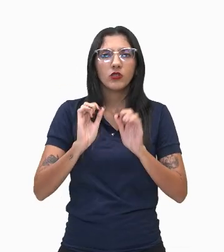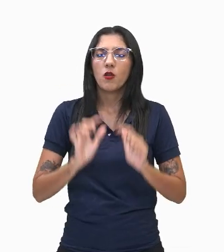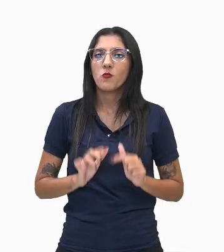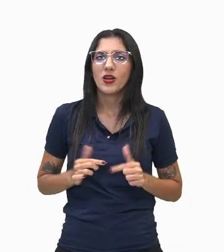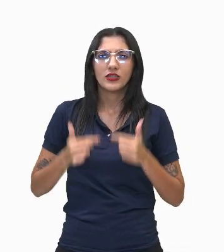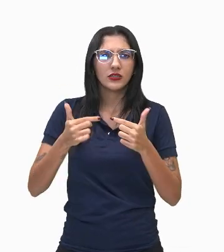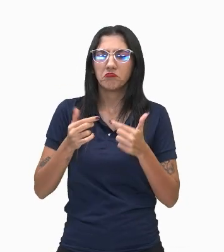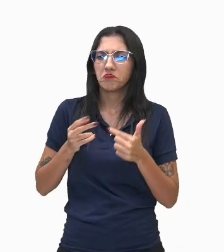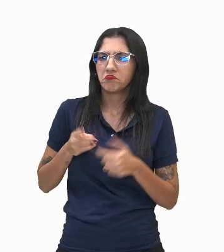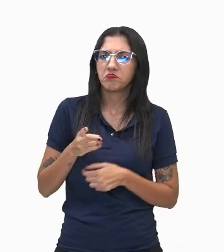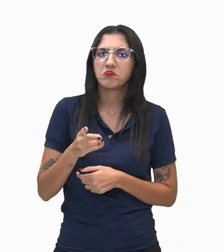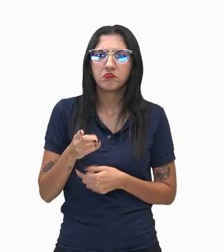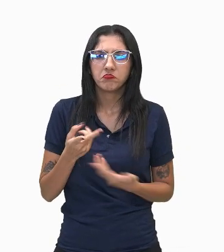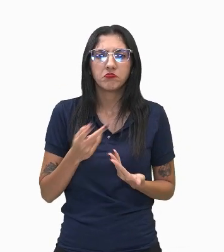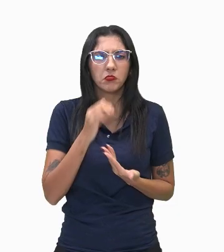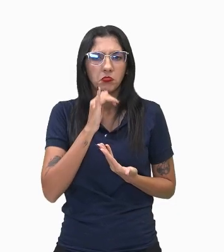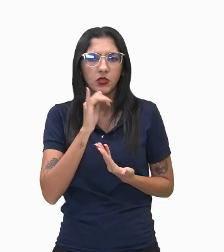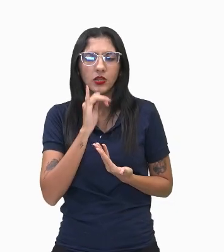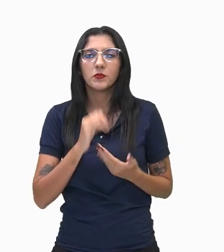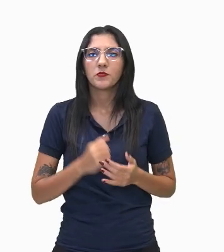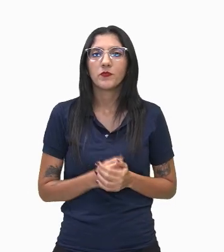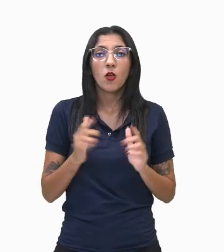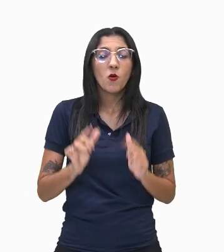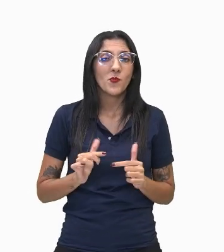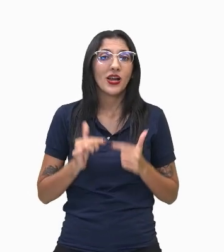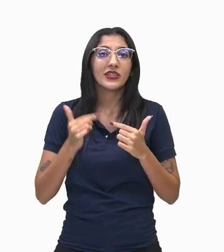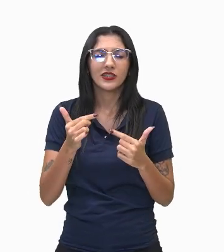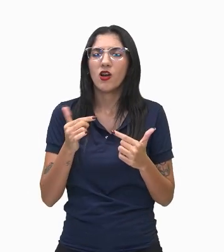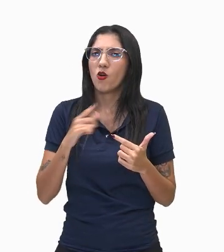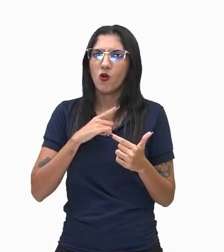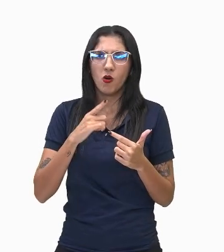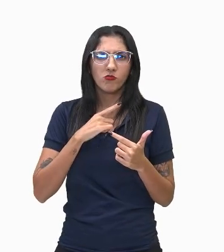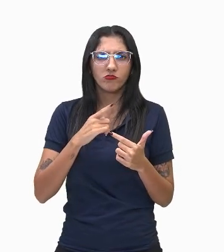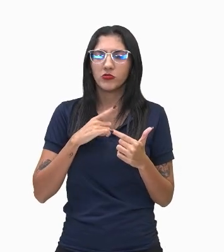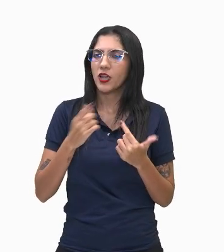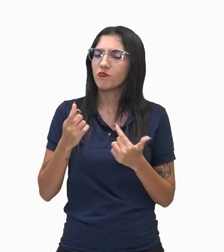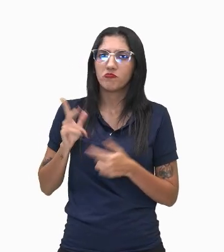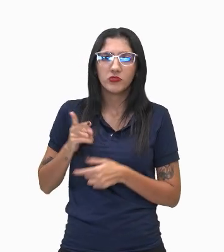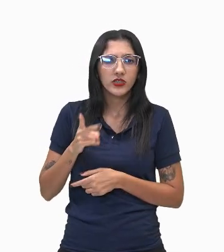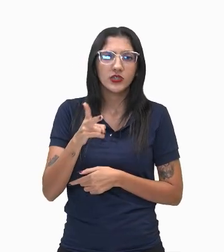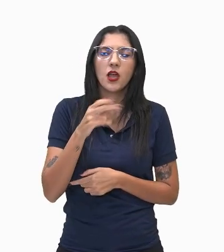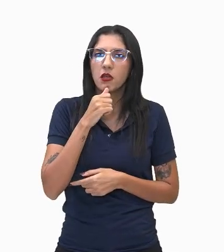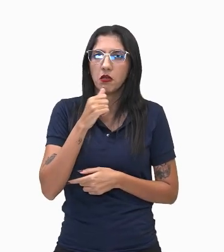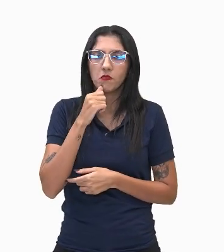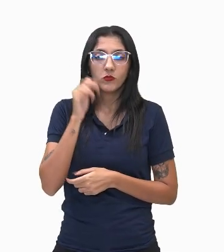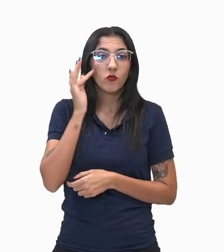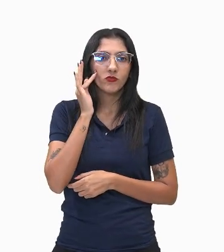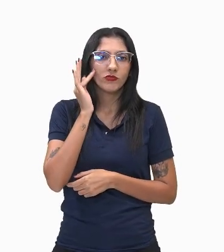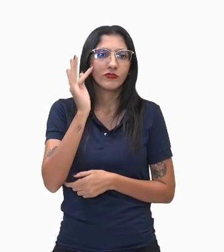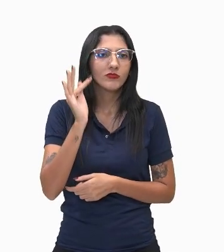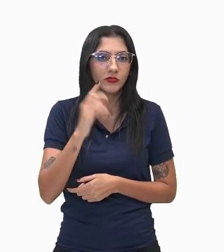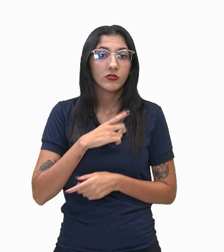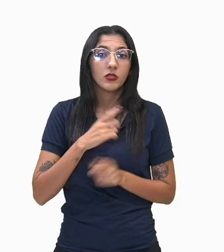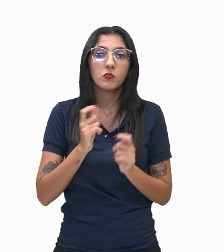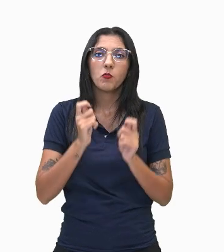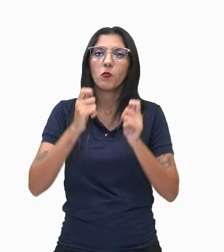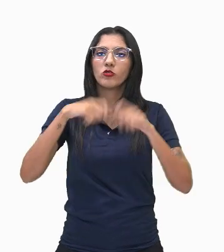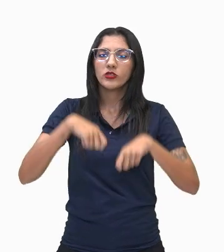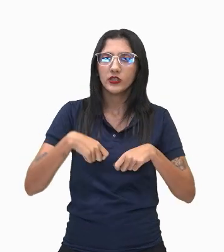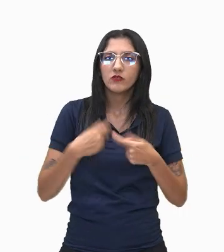seja, uma ação de duração prolongada de tempo que pode ter